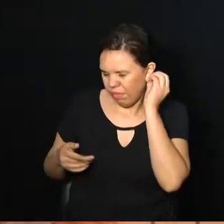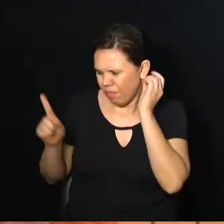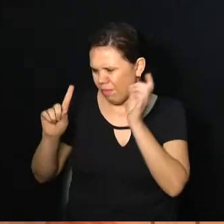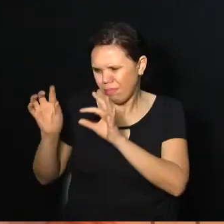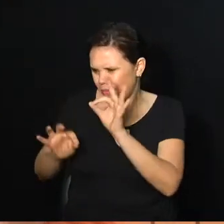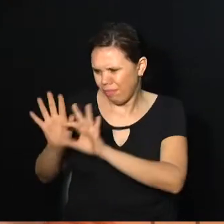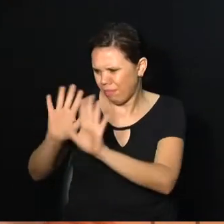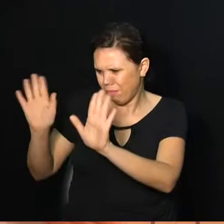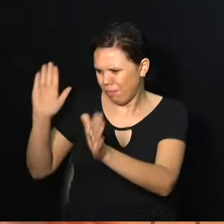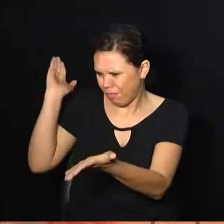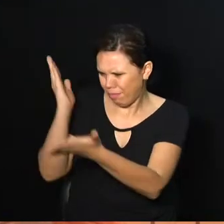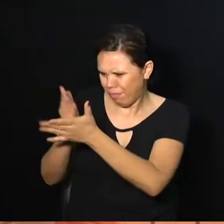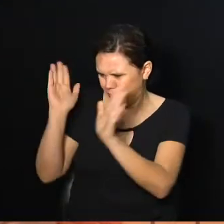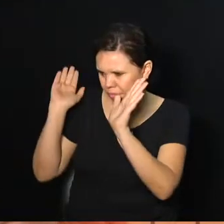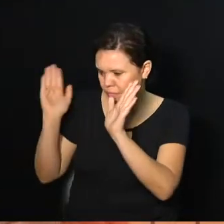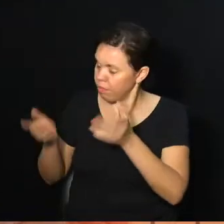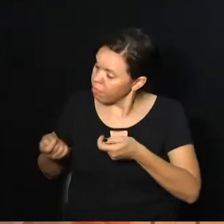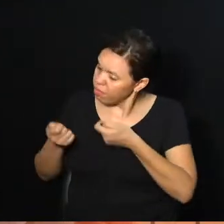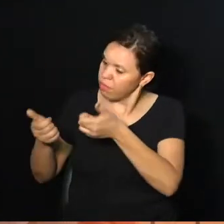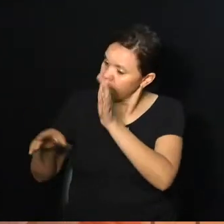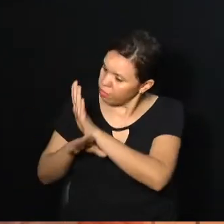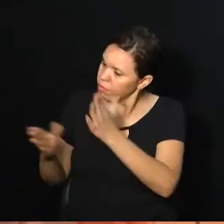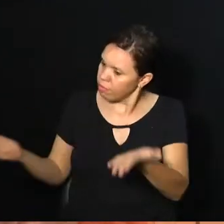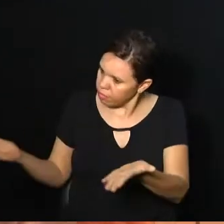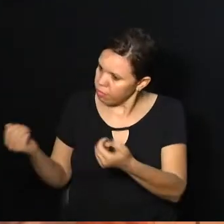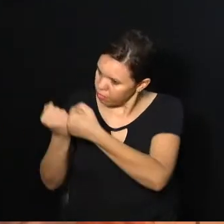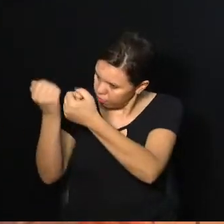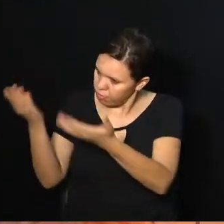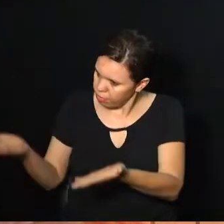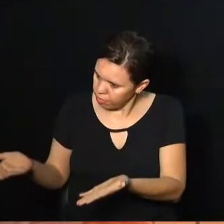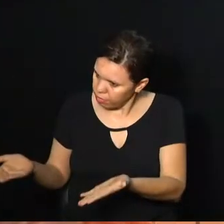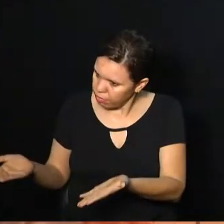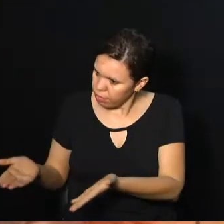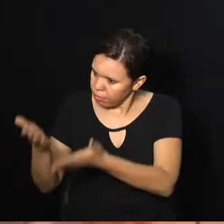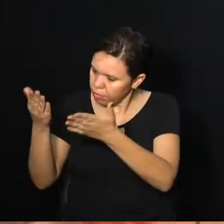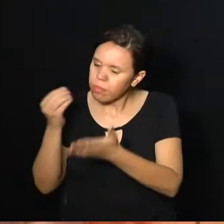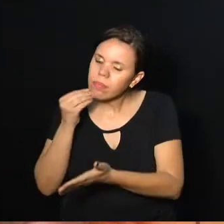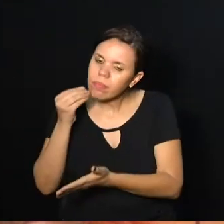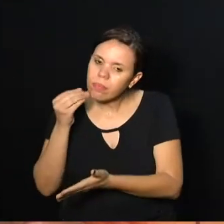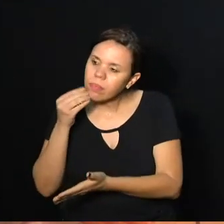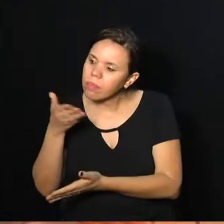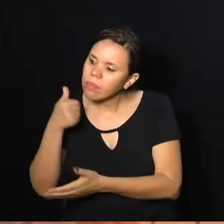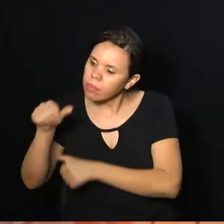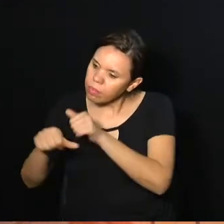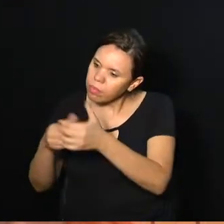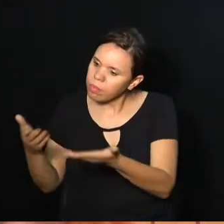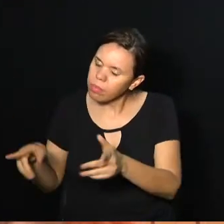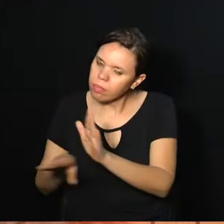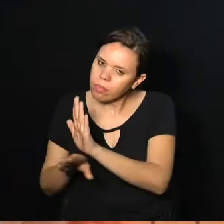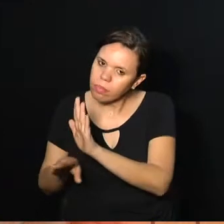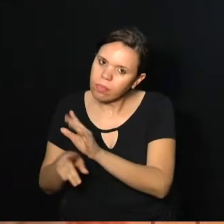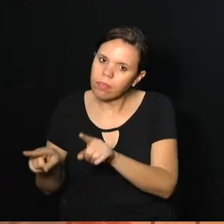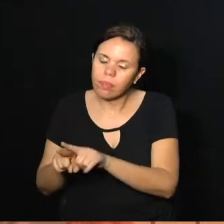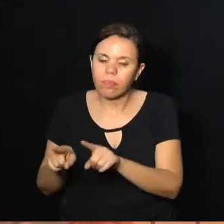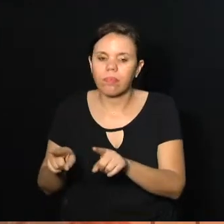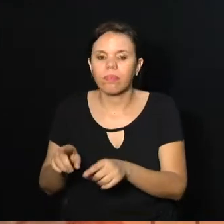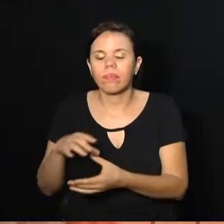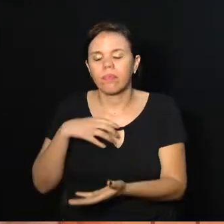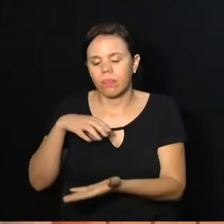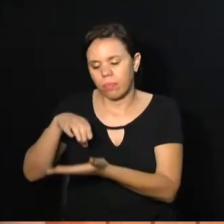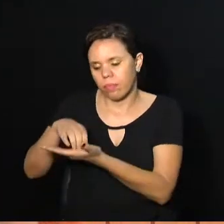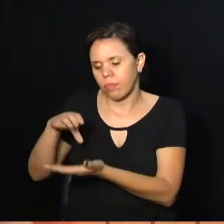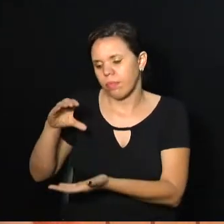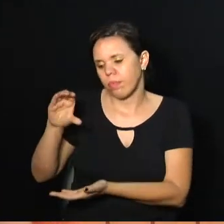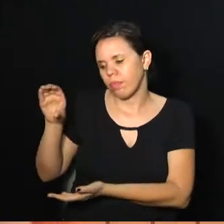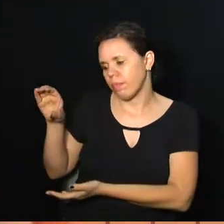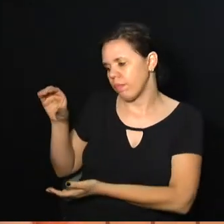ela, né? Ofereça ajuda para ela, né? Ofereça caminhos que possam. A gente tem o CAPS, tem a UBS, né? As unidades